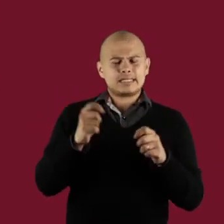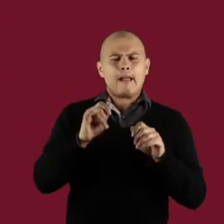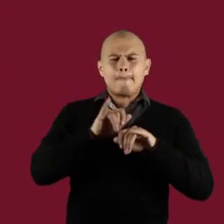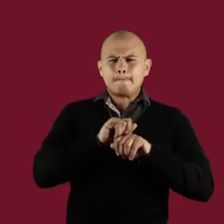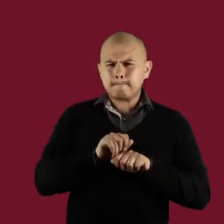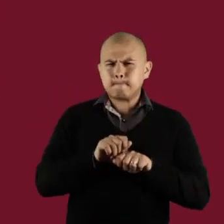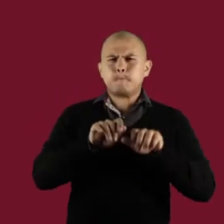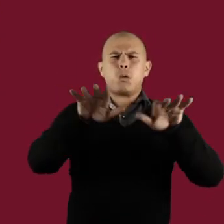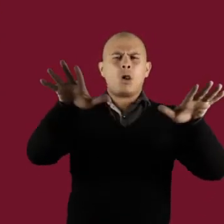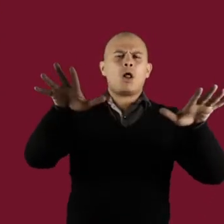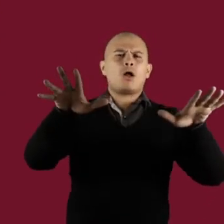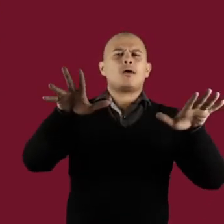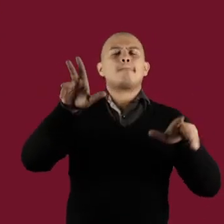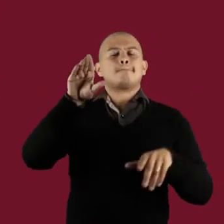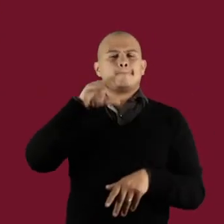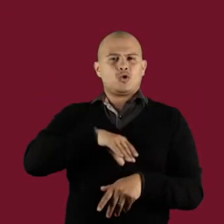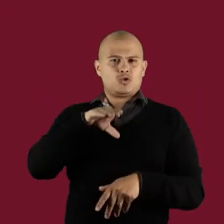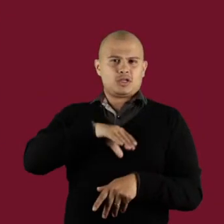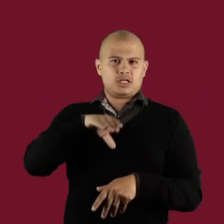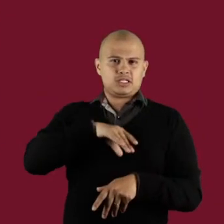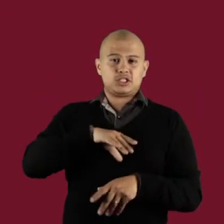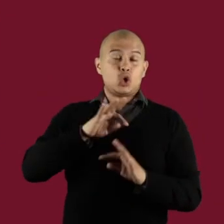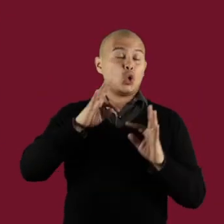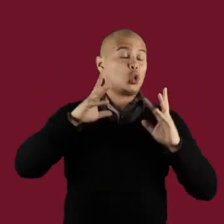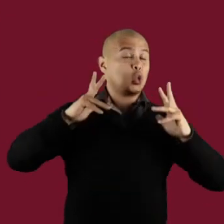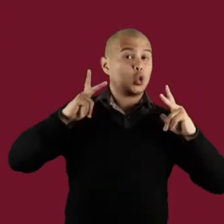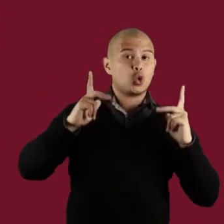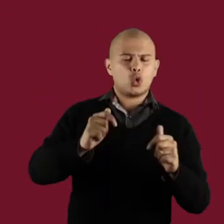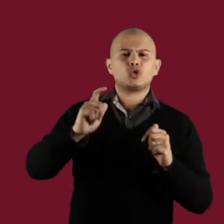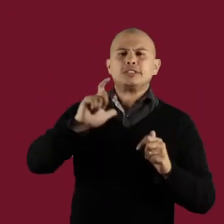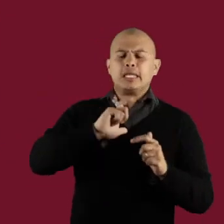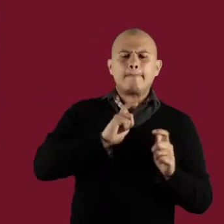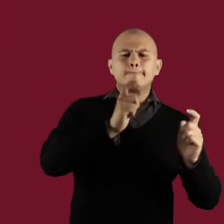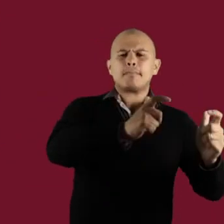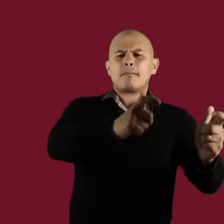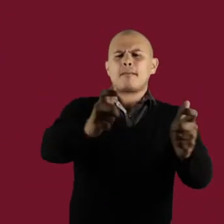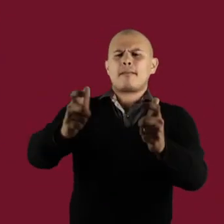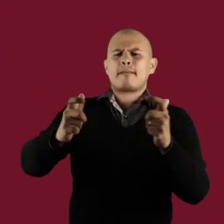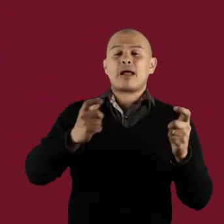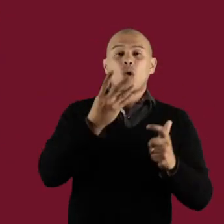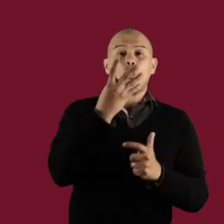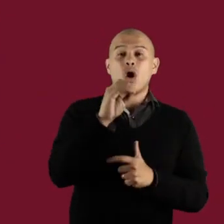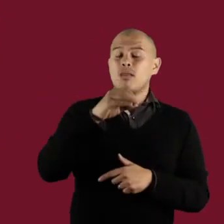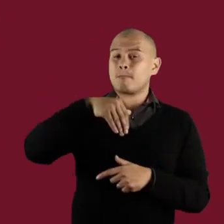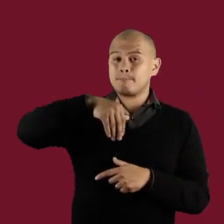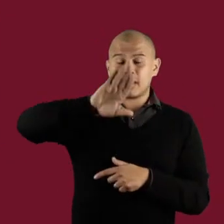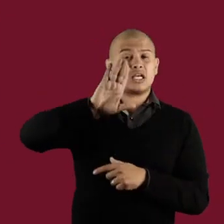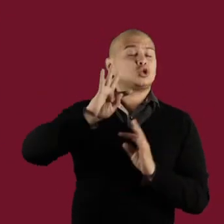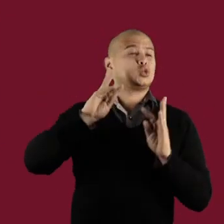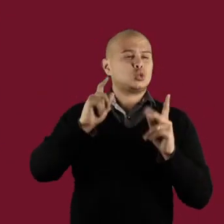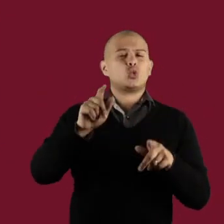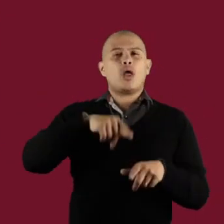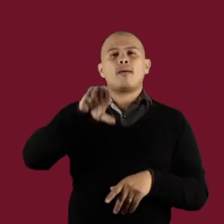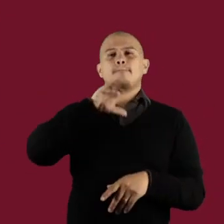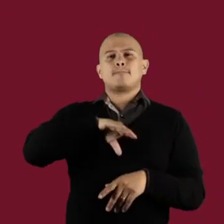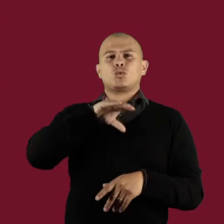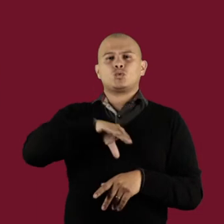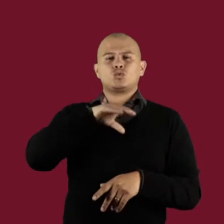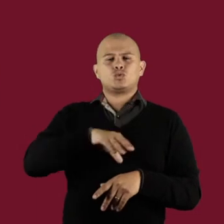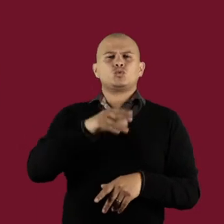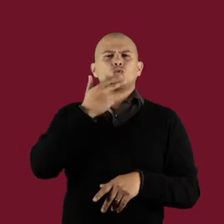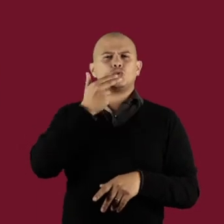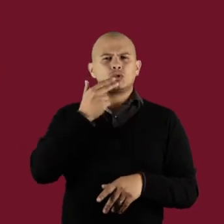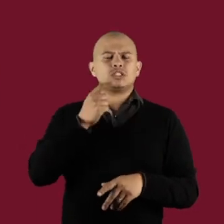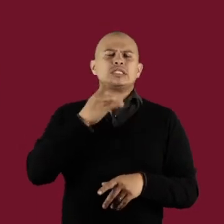da língua portuguesa. Tudo que nós fazemos nas mais de 40 unidades que nós temos é em português, com teatro,